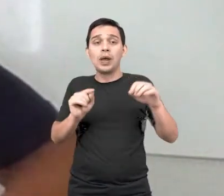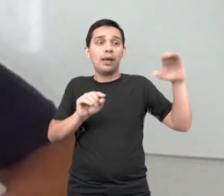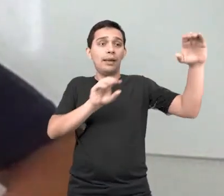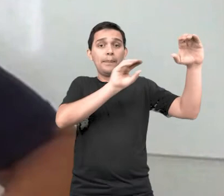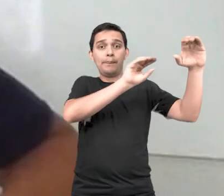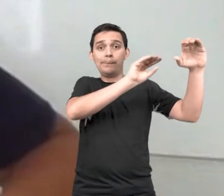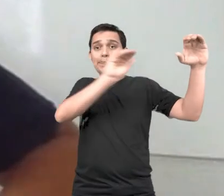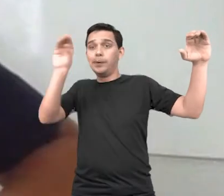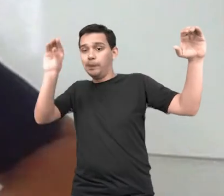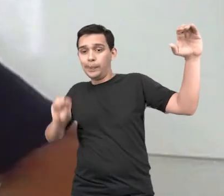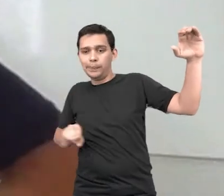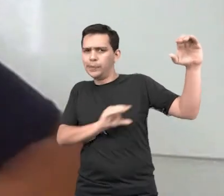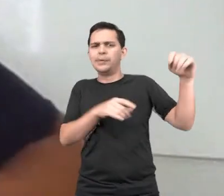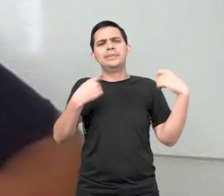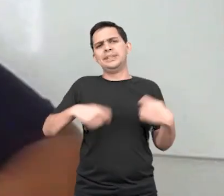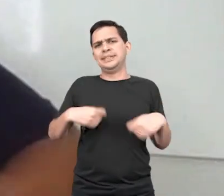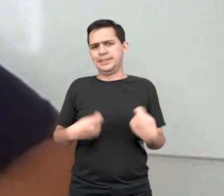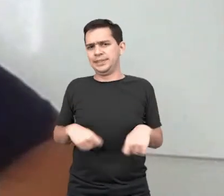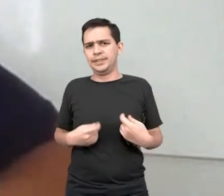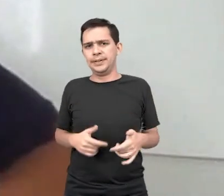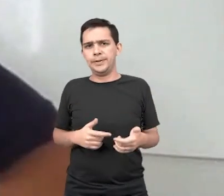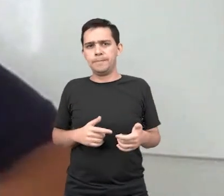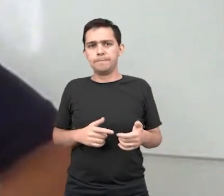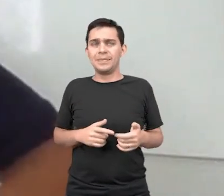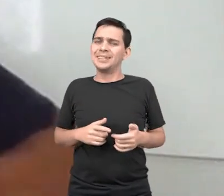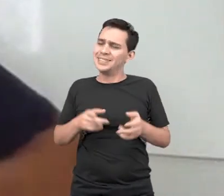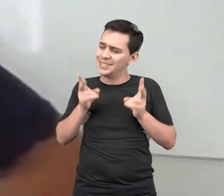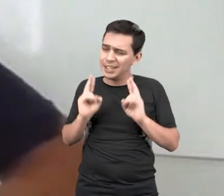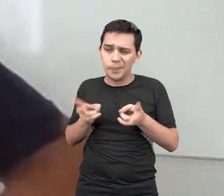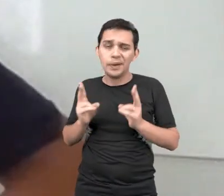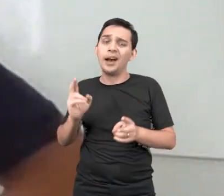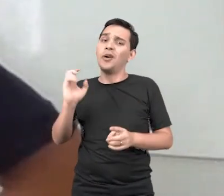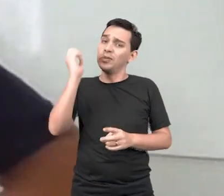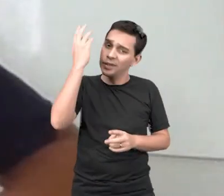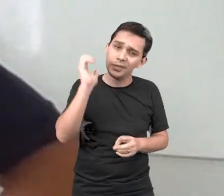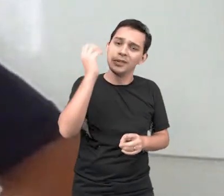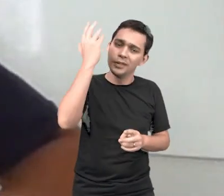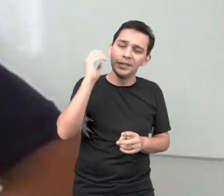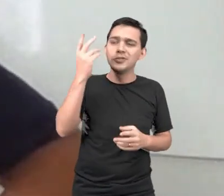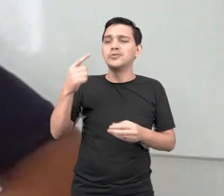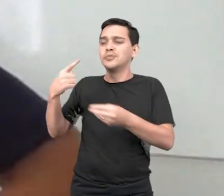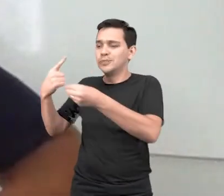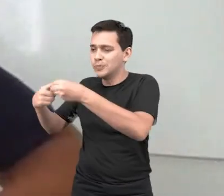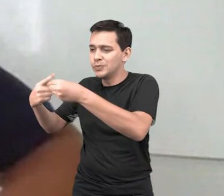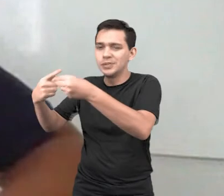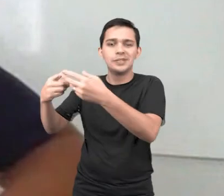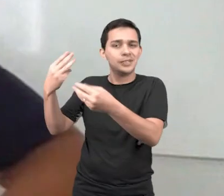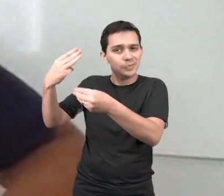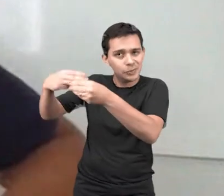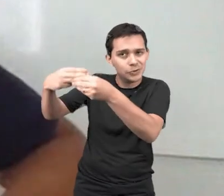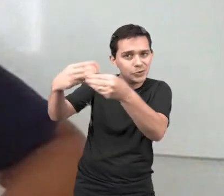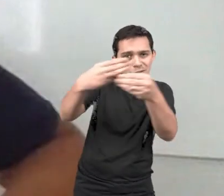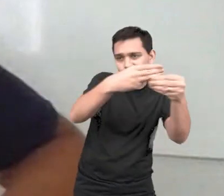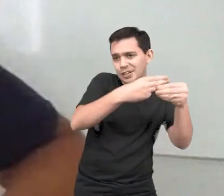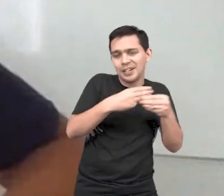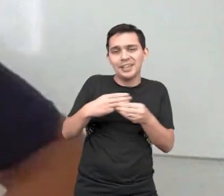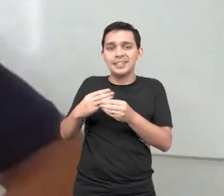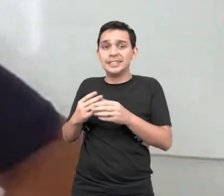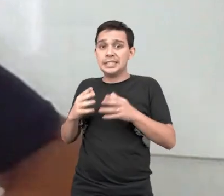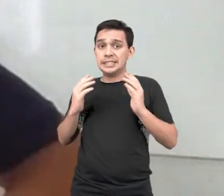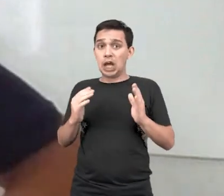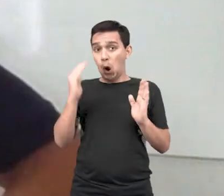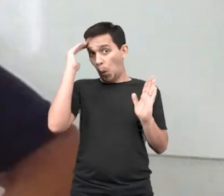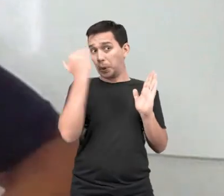que é o da triangulação dos recursos entre as contas. Né? Não é raro a gente assistir os municípios,